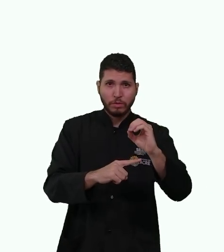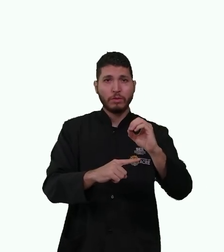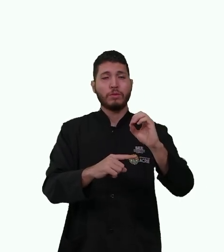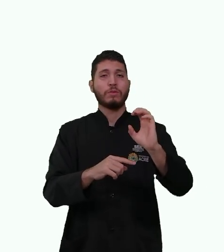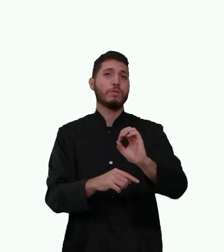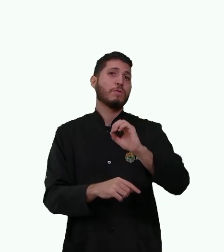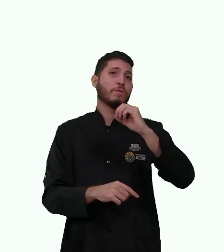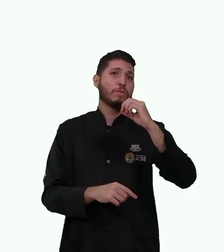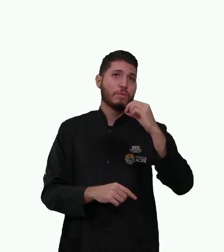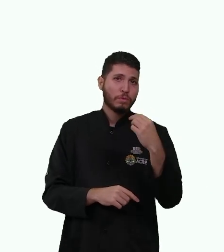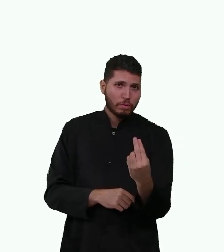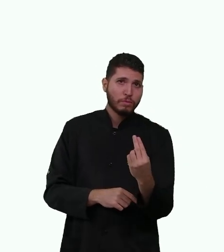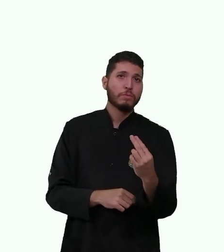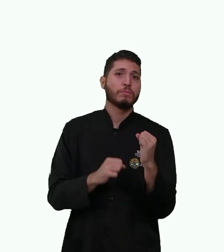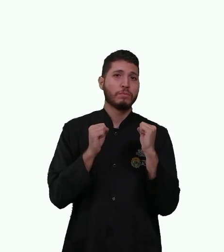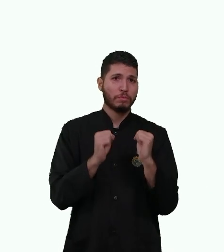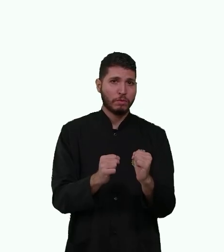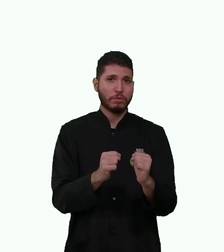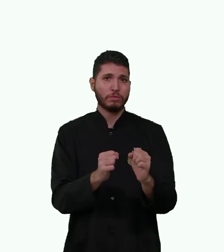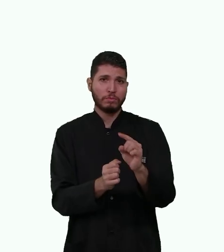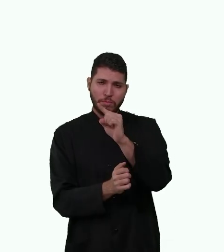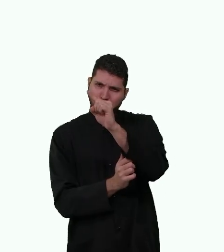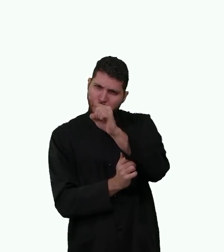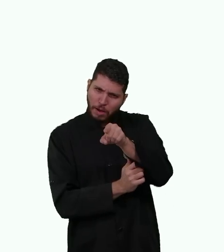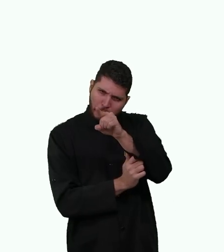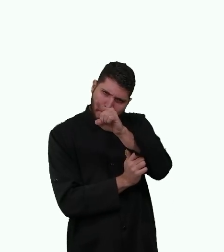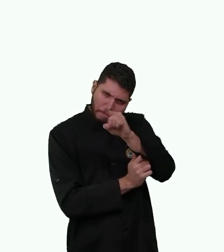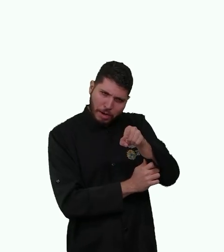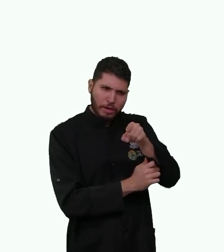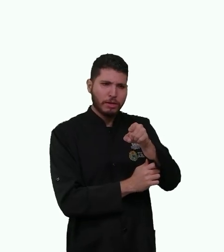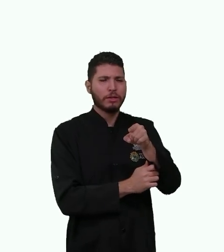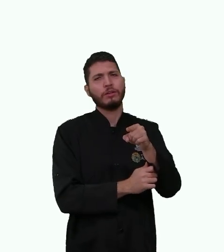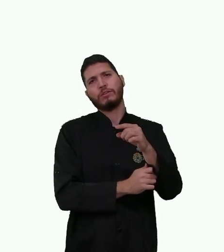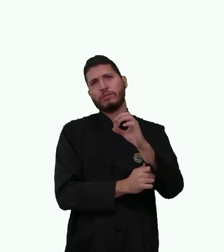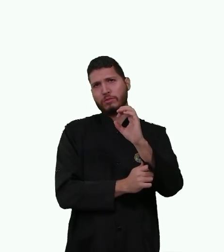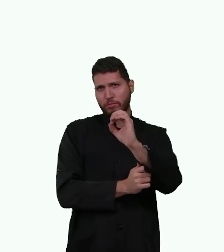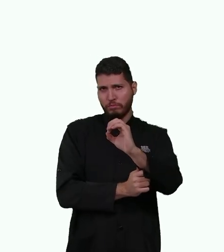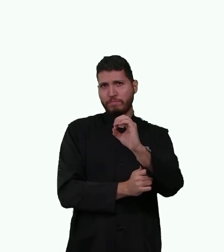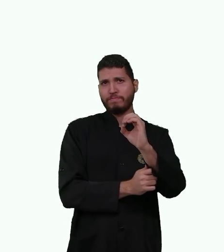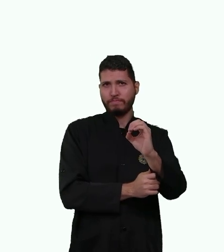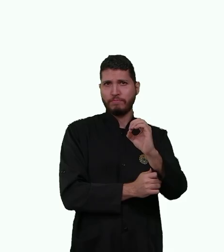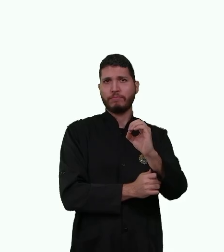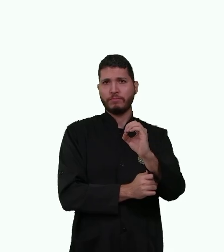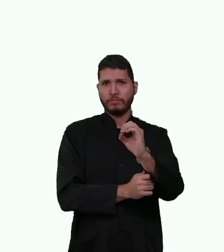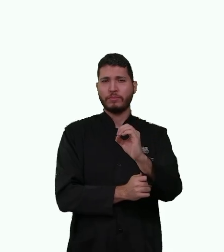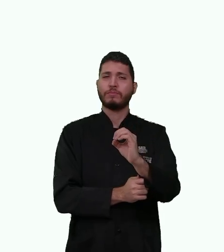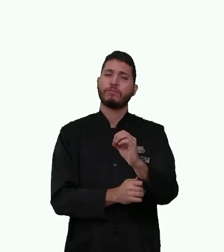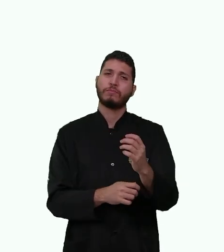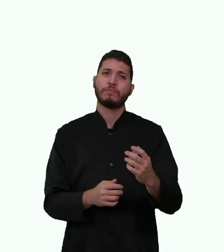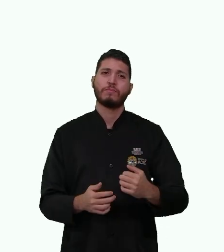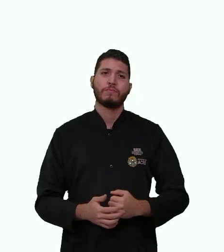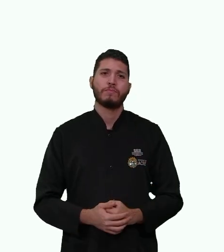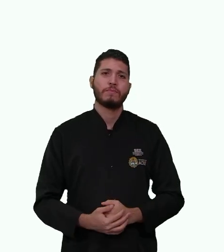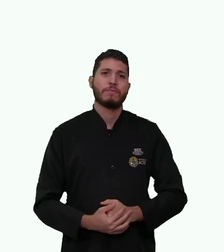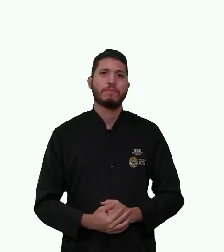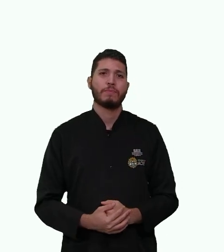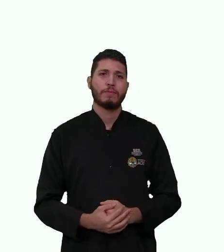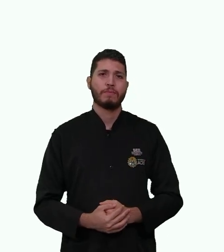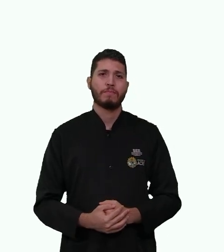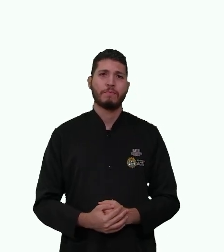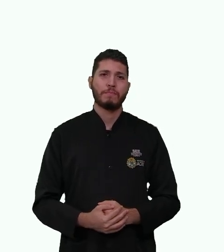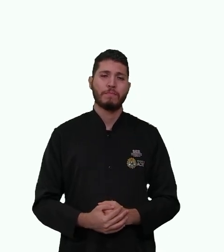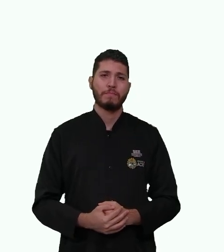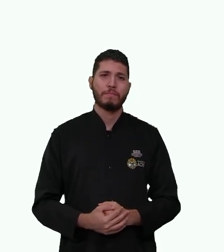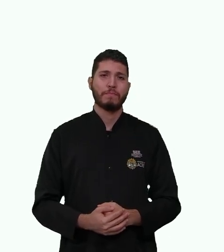a gente pode cancelar, né? Ó, cancelar os zeros, porque eu estou trabalhando com divisão e multiplicação. E aí eu cancelo